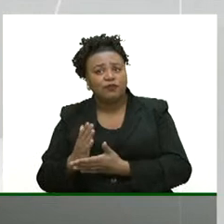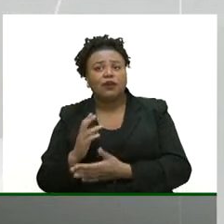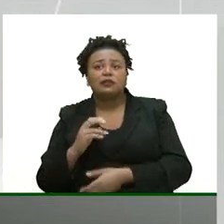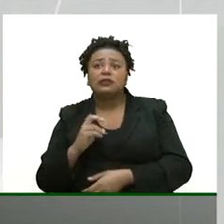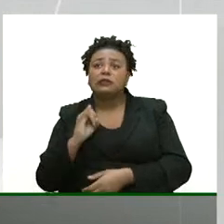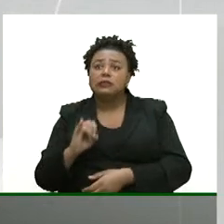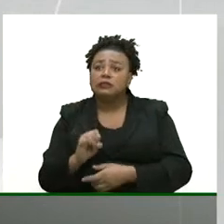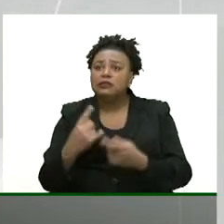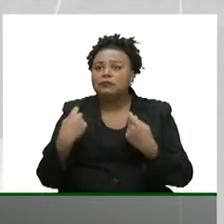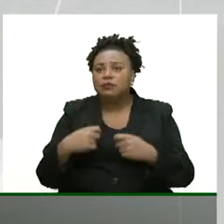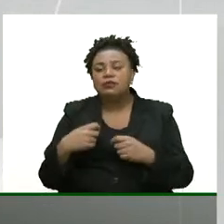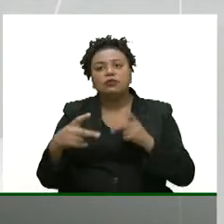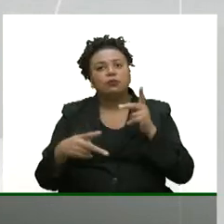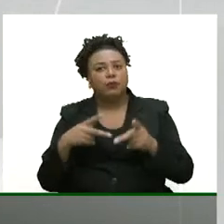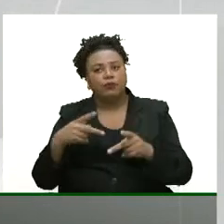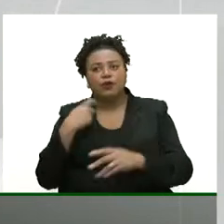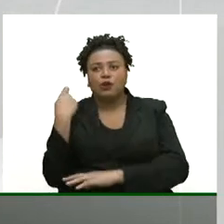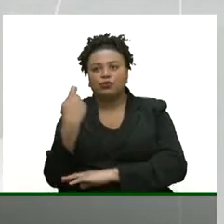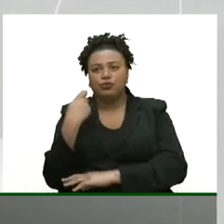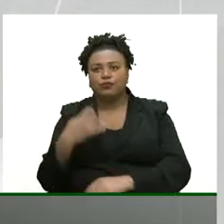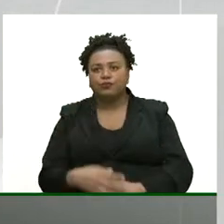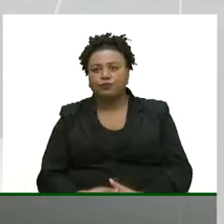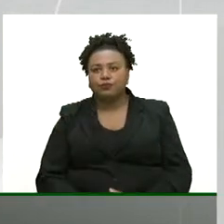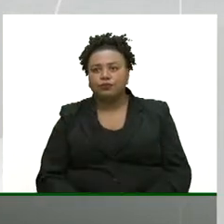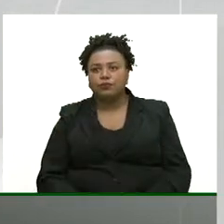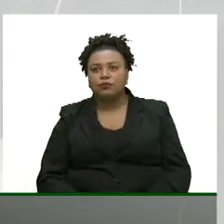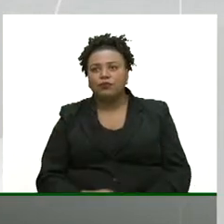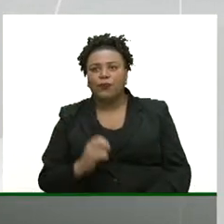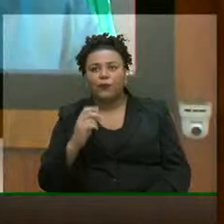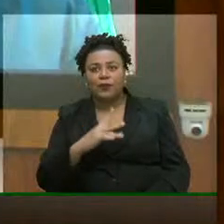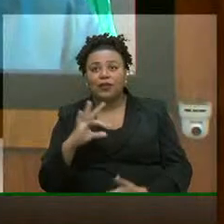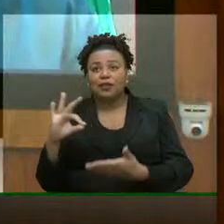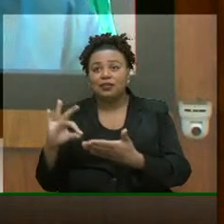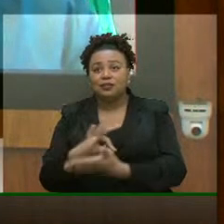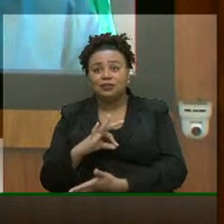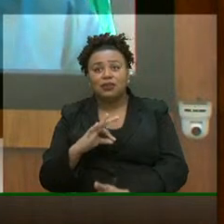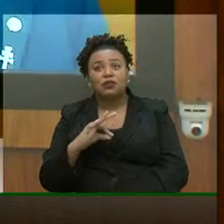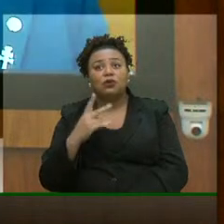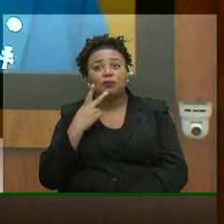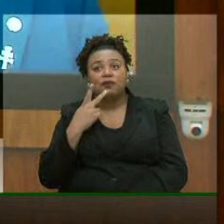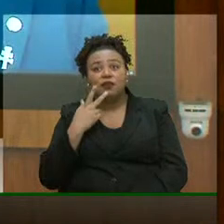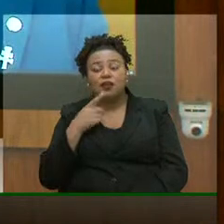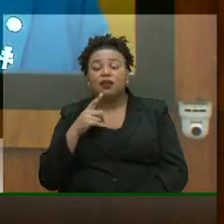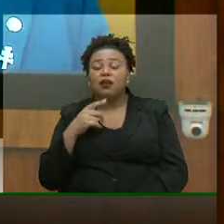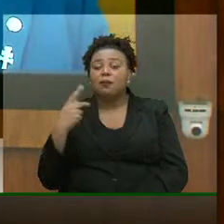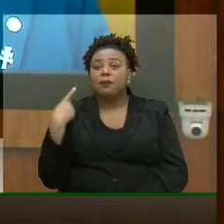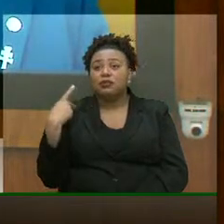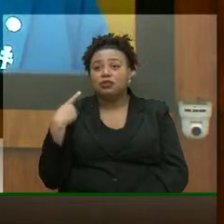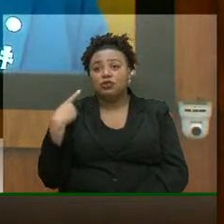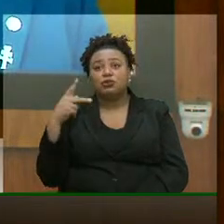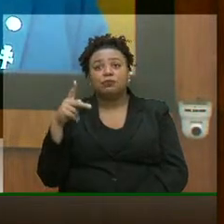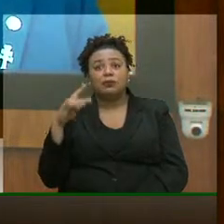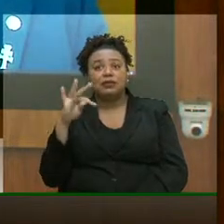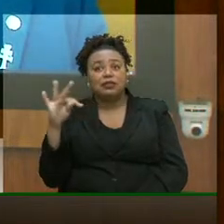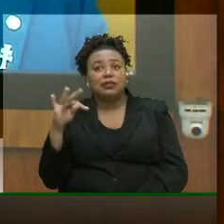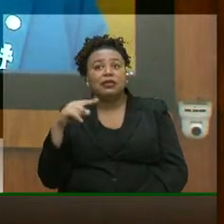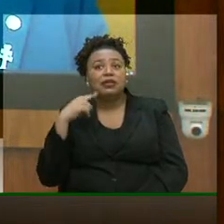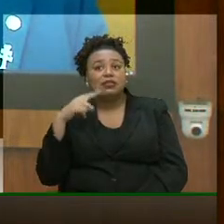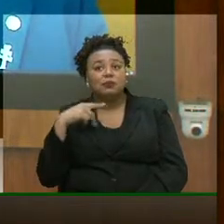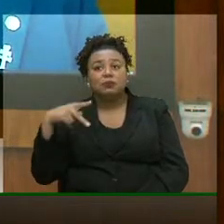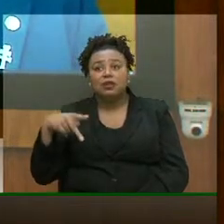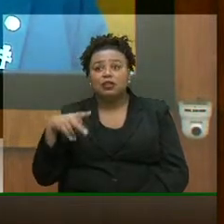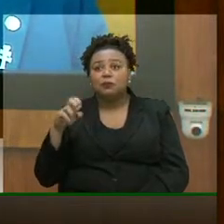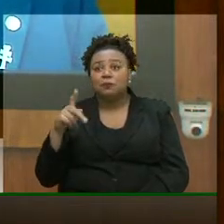medida da necessidade do povo gaúcho. Ok, inscrito para encaminhar pela bancada do Partido dos Trabalhadores, deputado